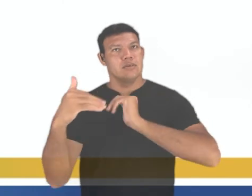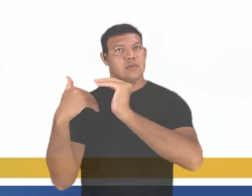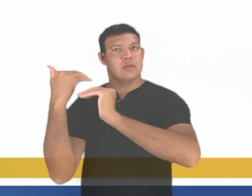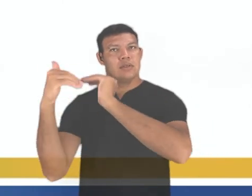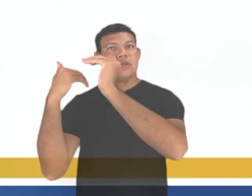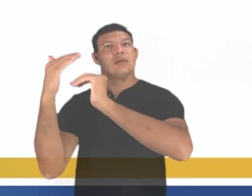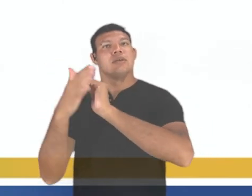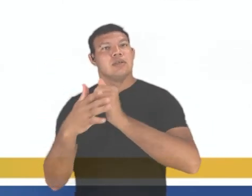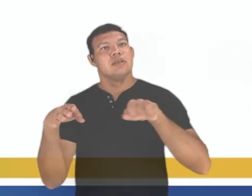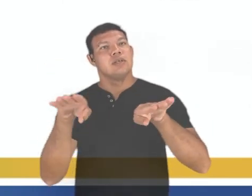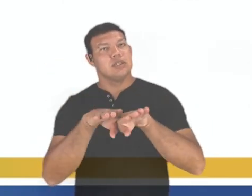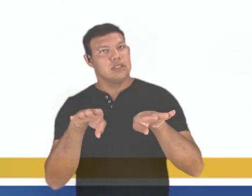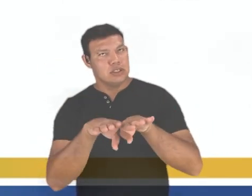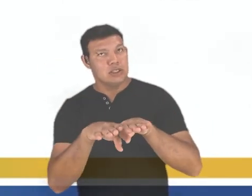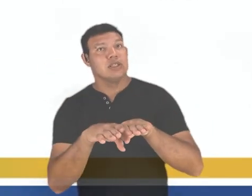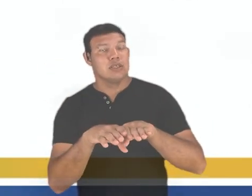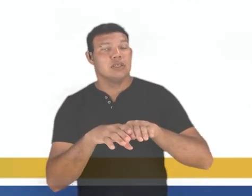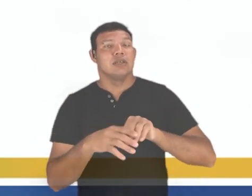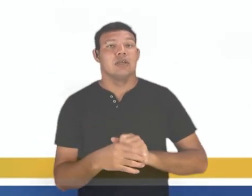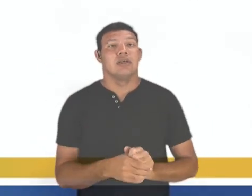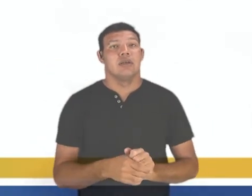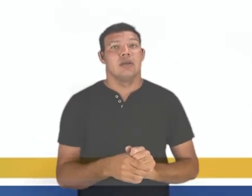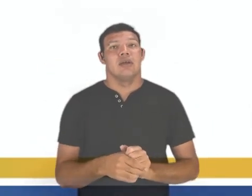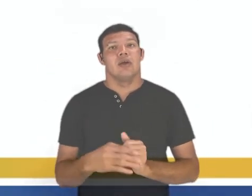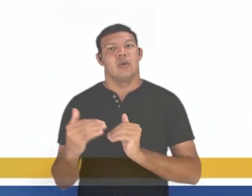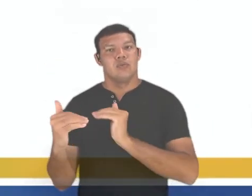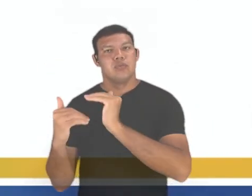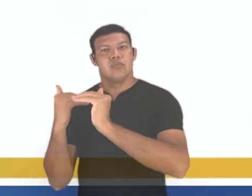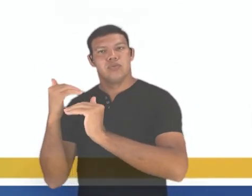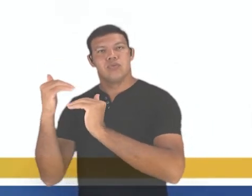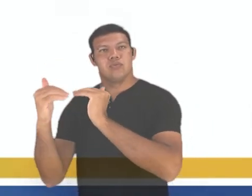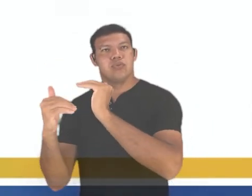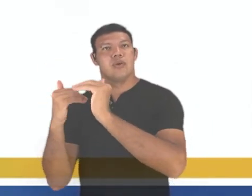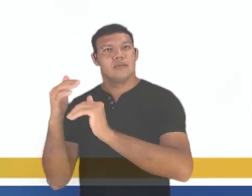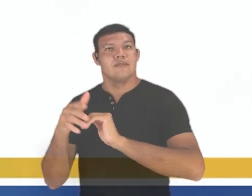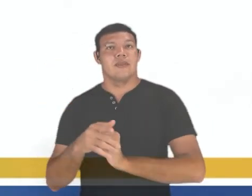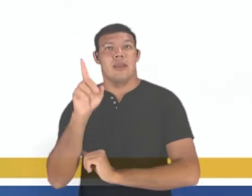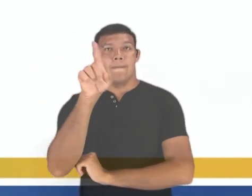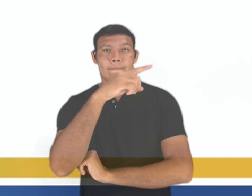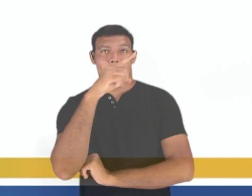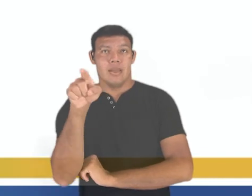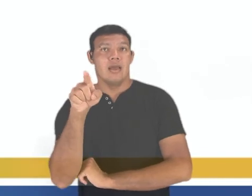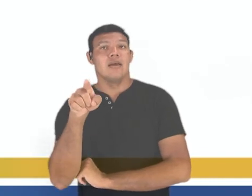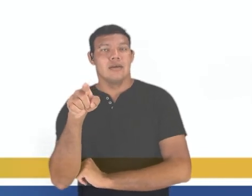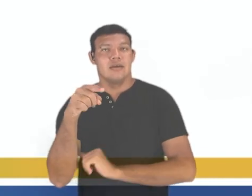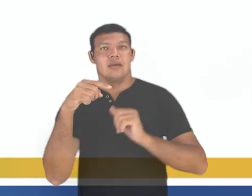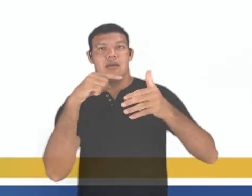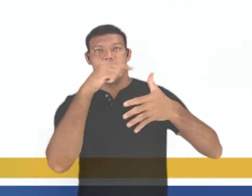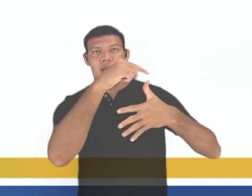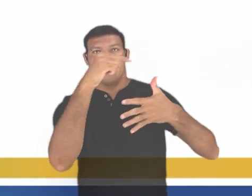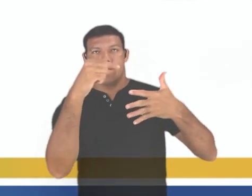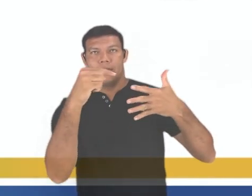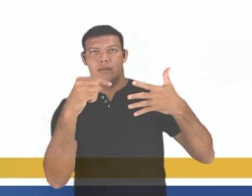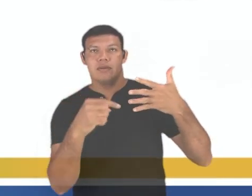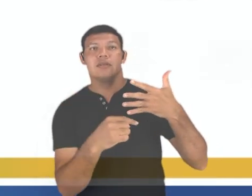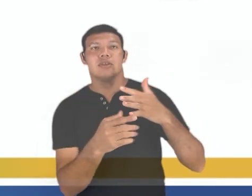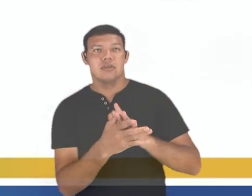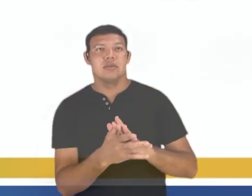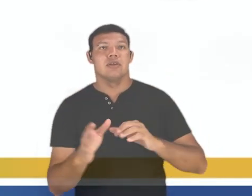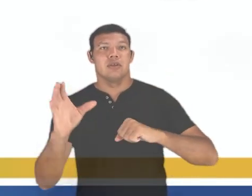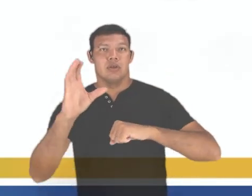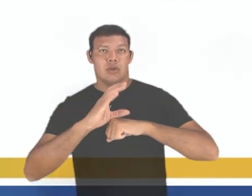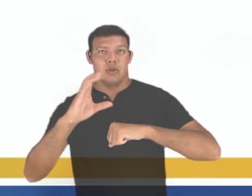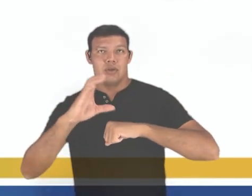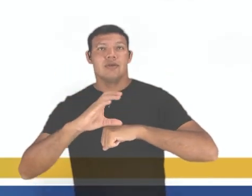mesmo que haja país desenvolvido superpopuloso. Sabendo disso, assinale a alternativa que indica o continente mais populoso